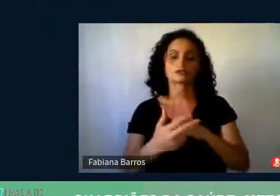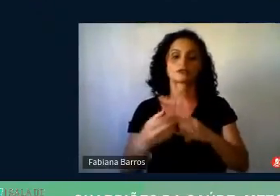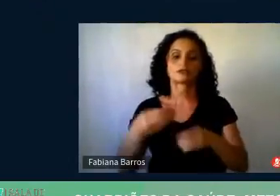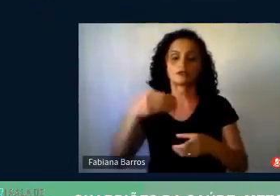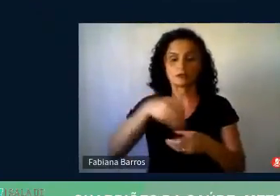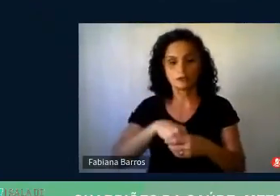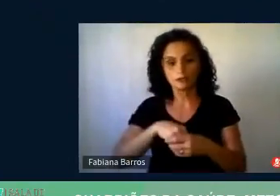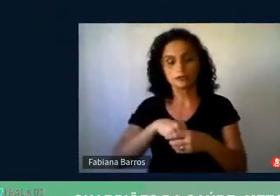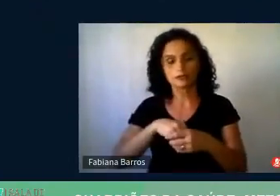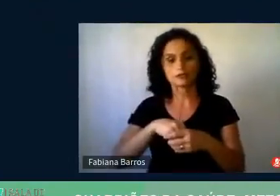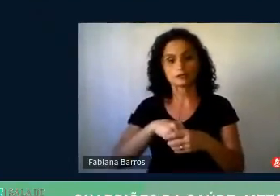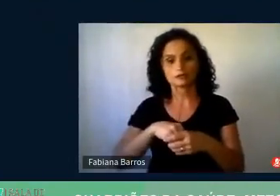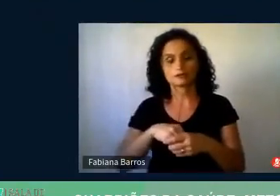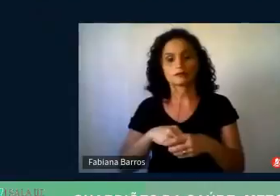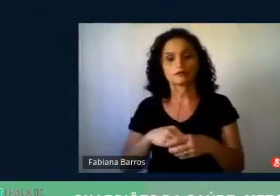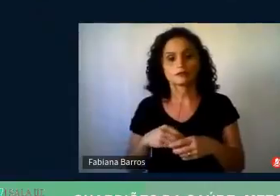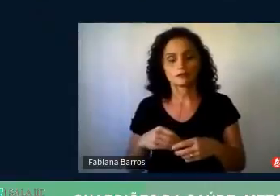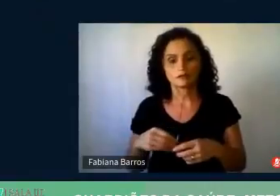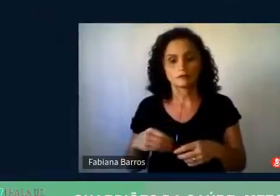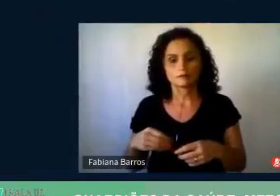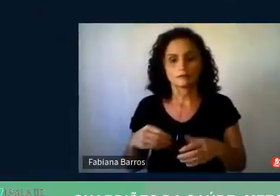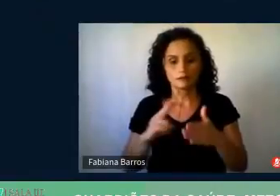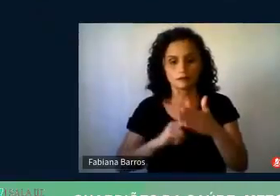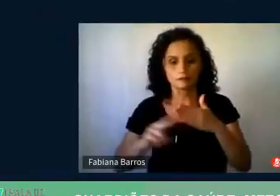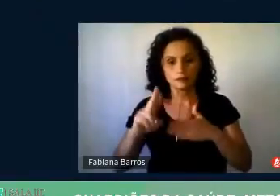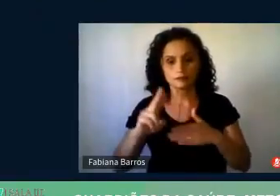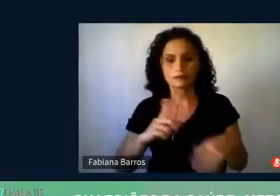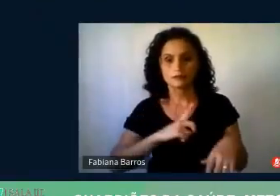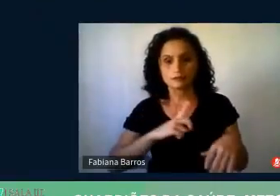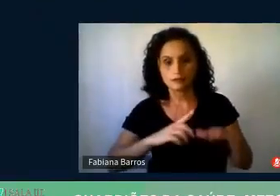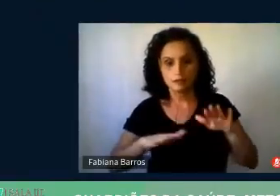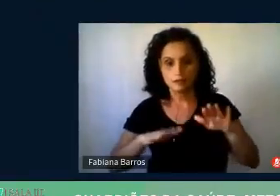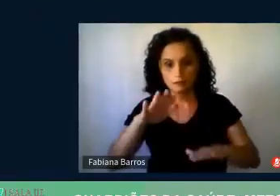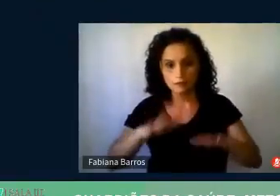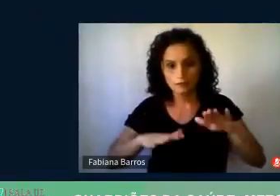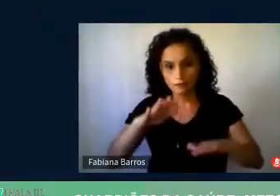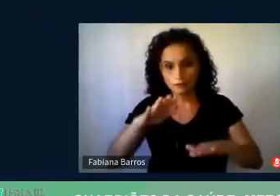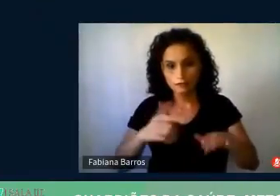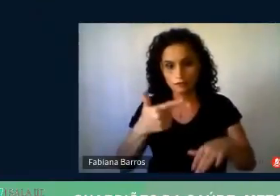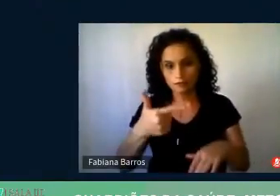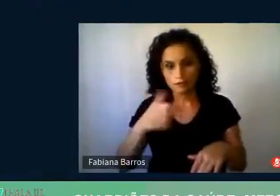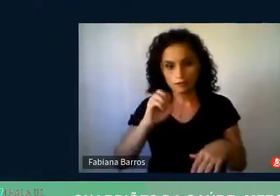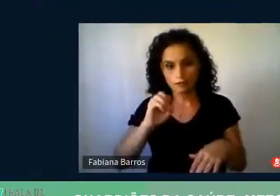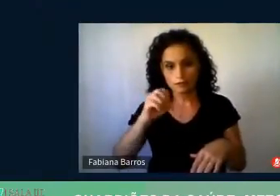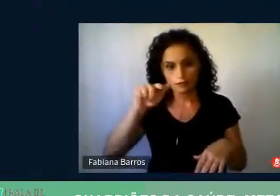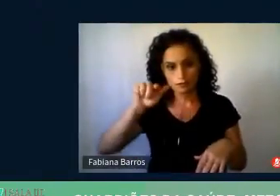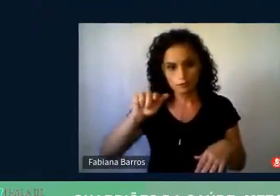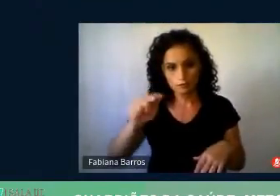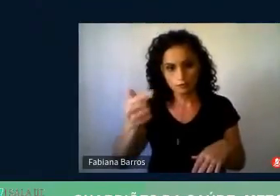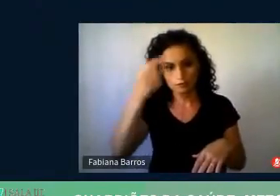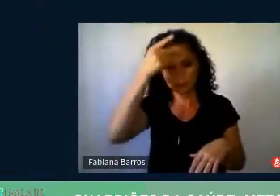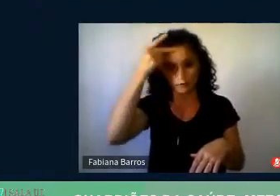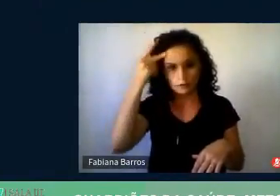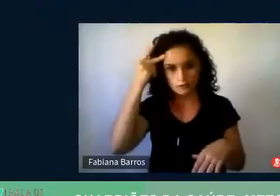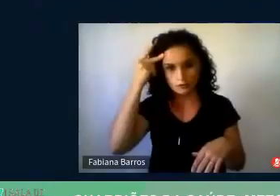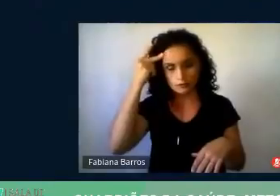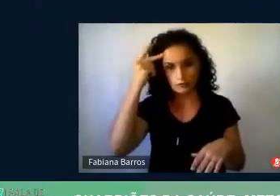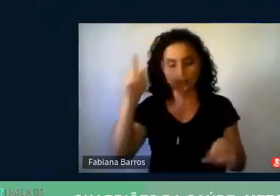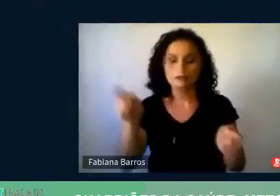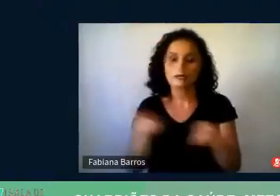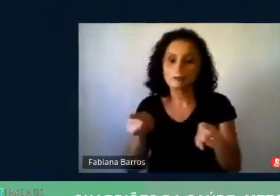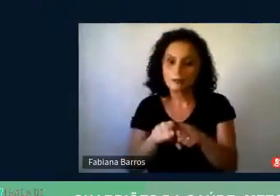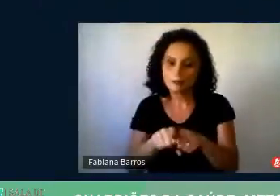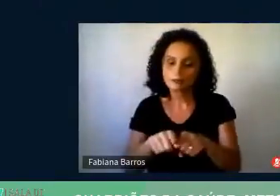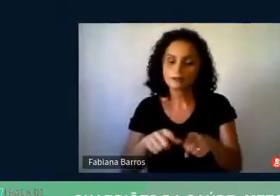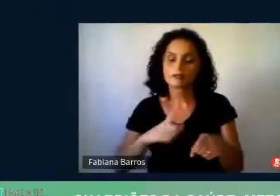Em Brasília, hoje, já são mais de 20.000 pessoas que usam esse aplicativo todos os dias. Se a gente tiver a entrada do IFB na semana que vem, devemos